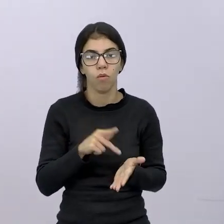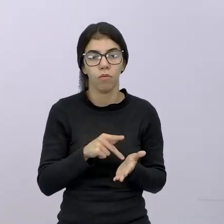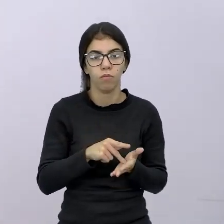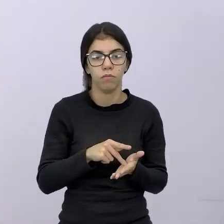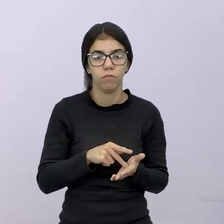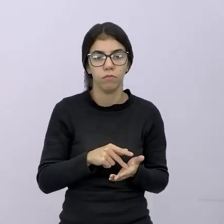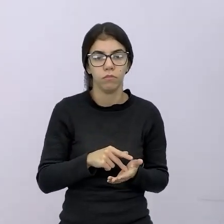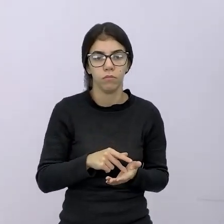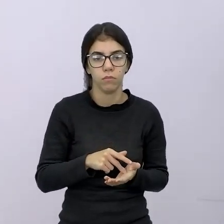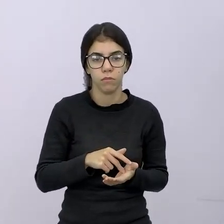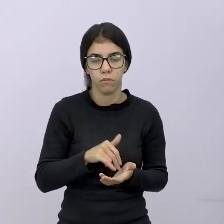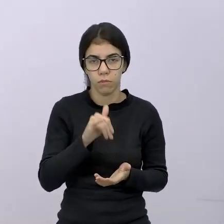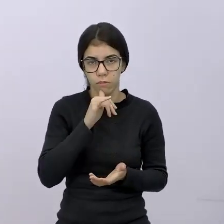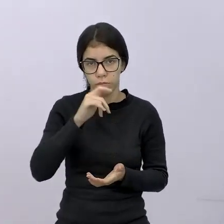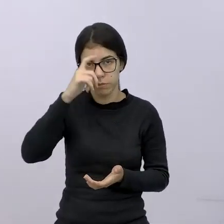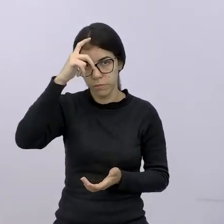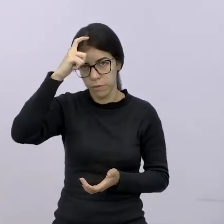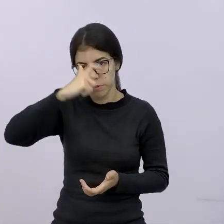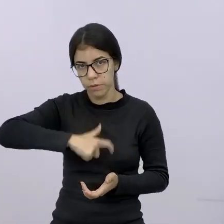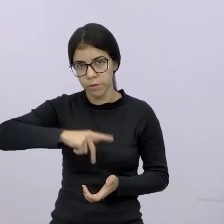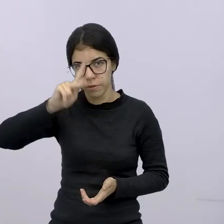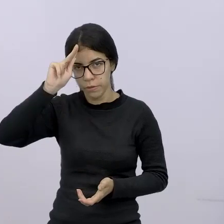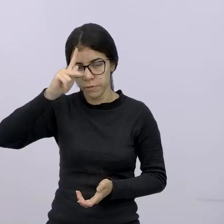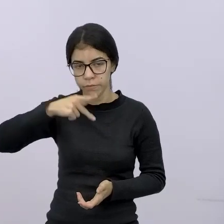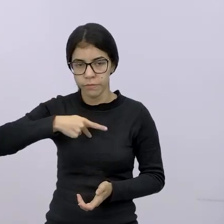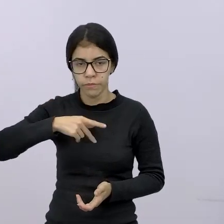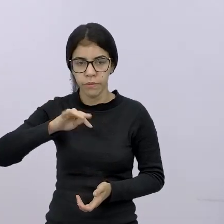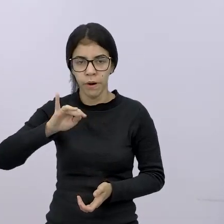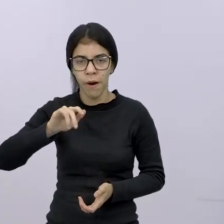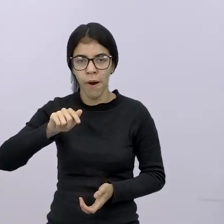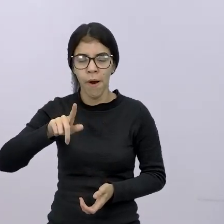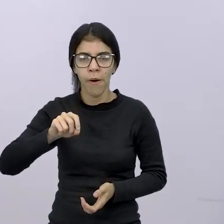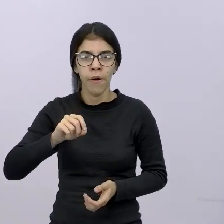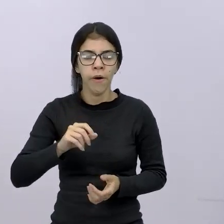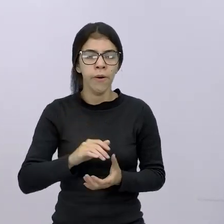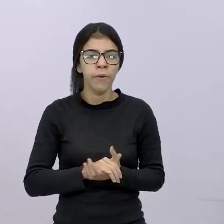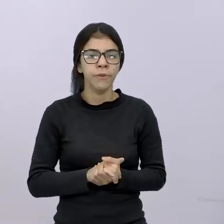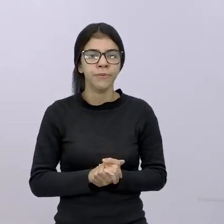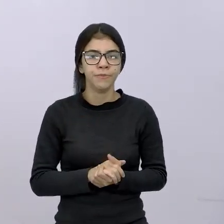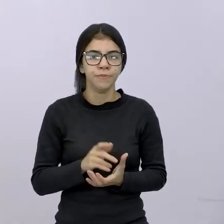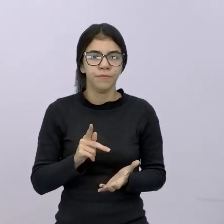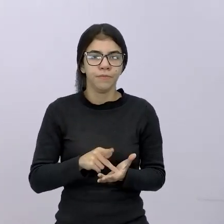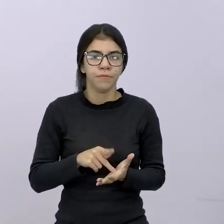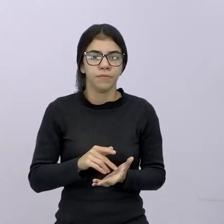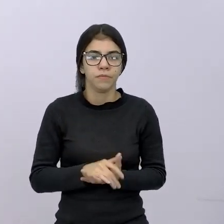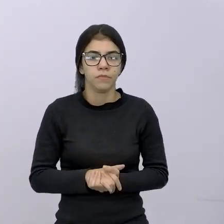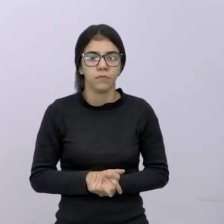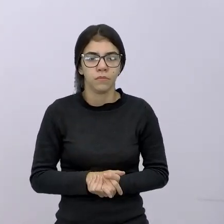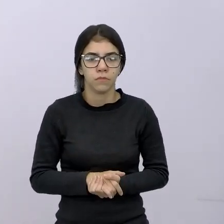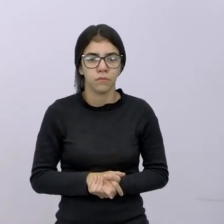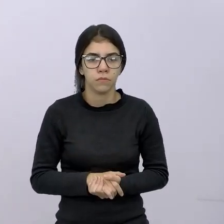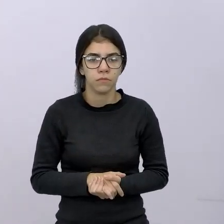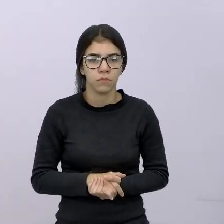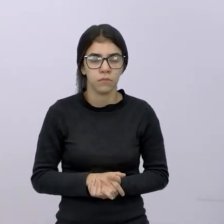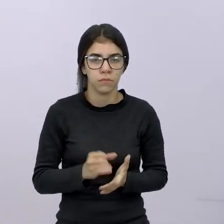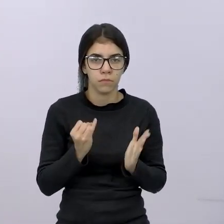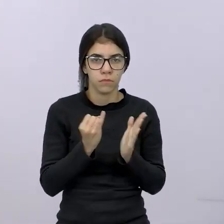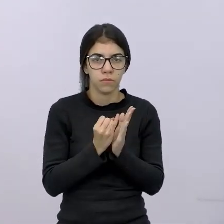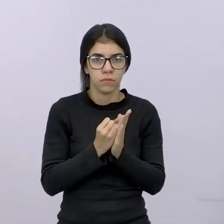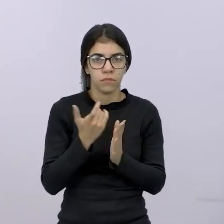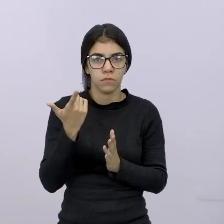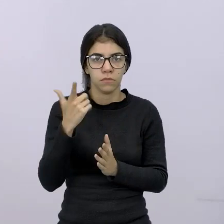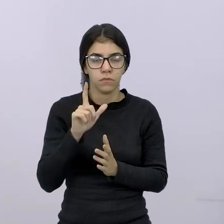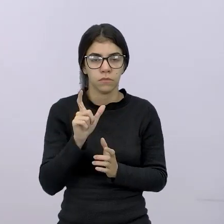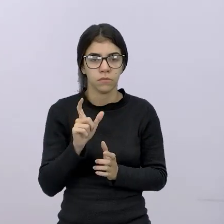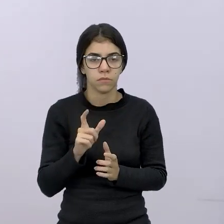sobre mim, Tiago, por exemplo, né, eu que estou dando essa aula? Eu teria então uma identidade que seria uma outra palavra, que pode